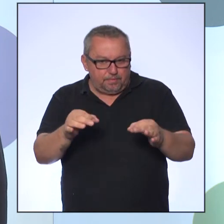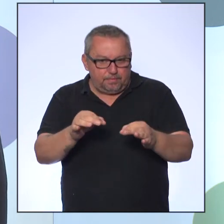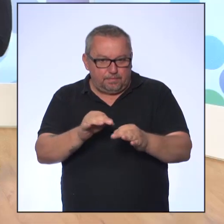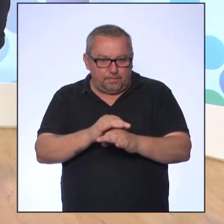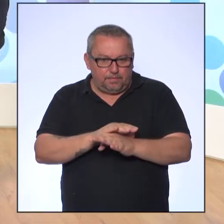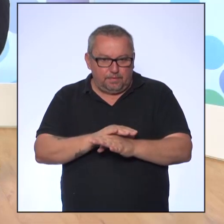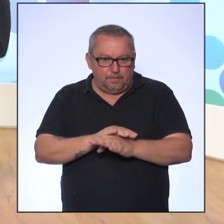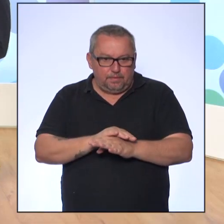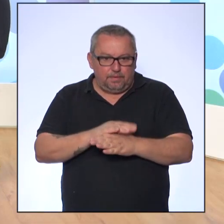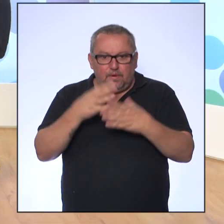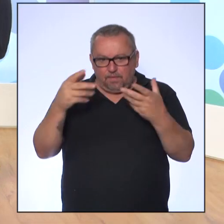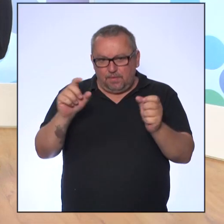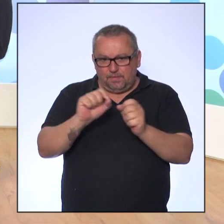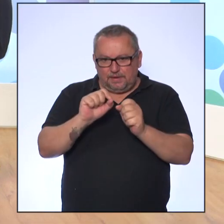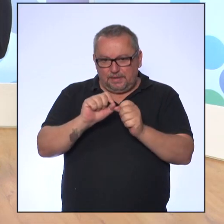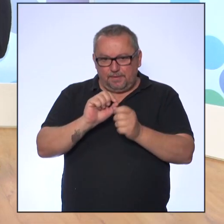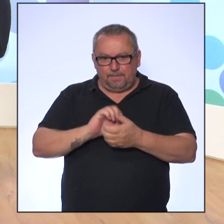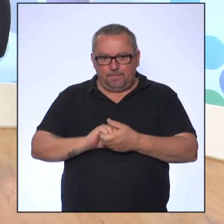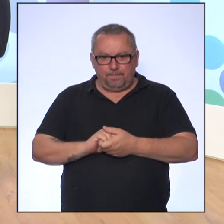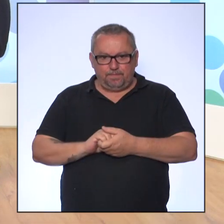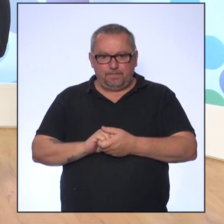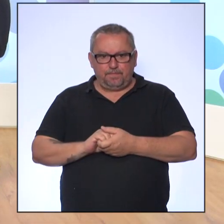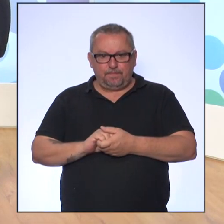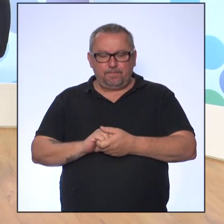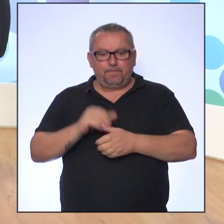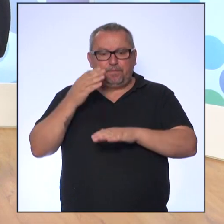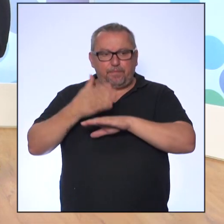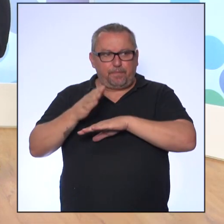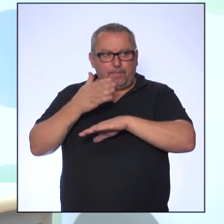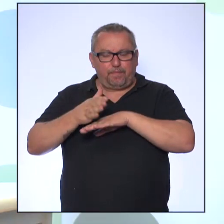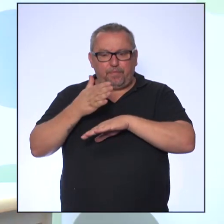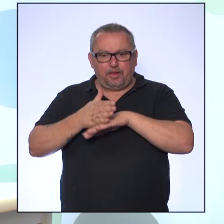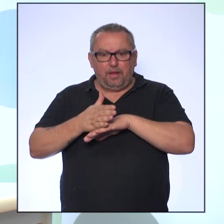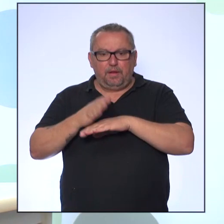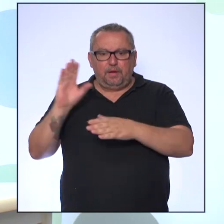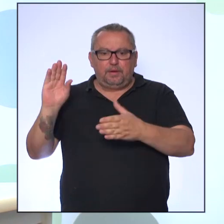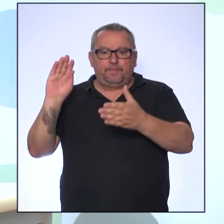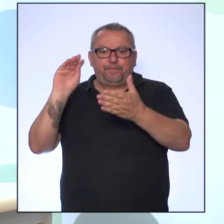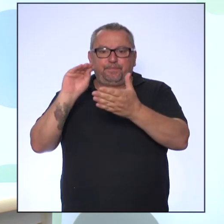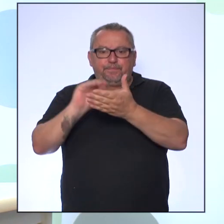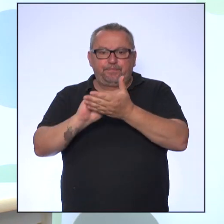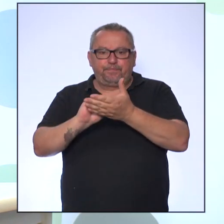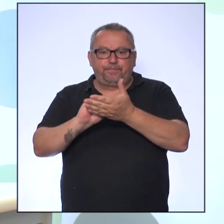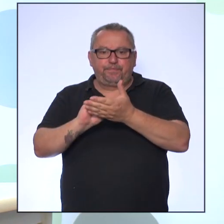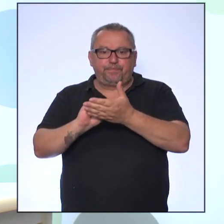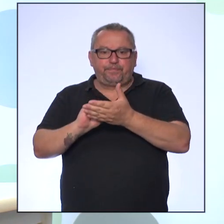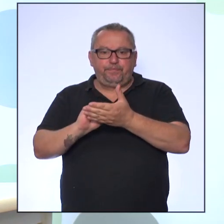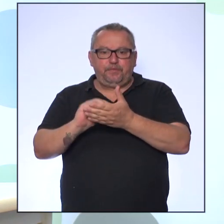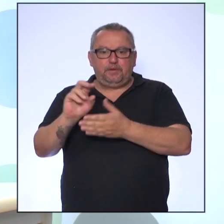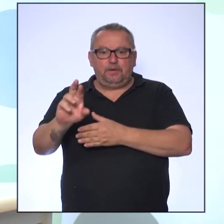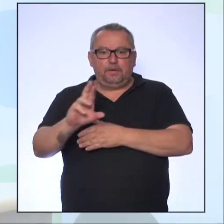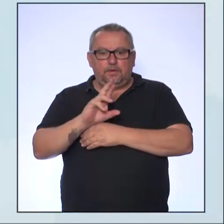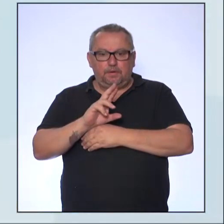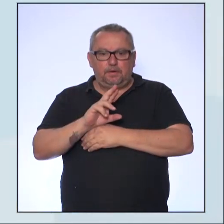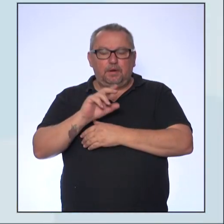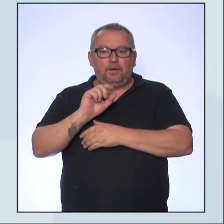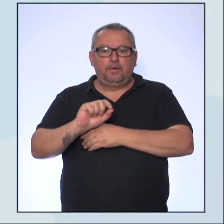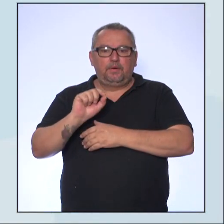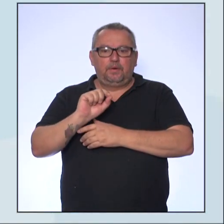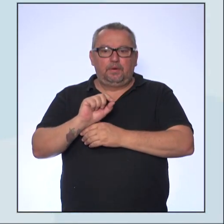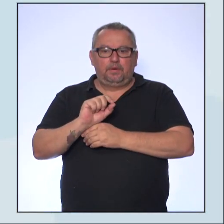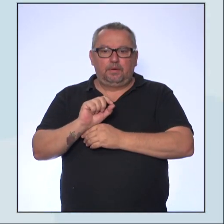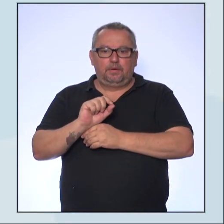Vamos fazer ela, Vamos, então? Jonas. Vamos lá. Então, no exercício aí, como muitos colocaram, né? A resposta para vocês é a seguinte.